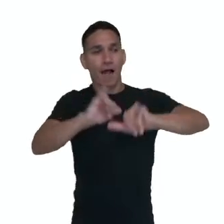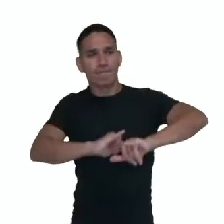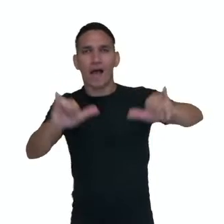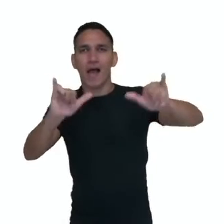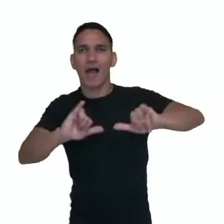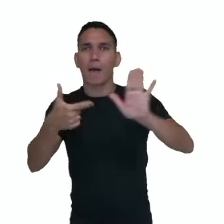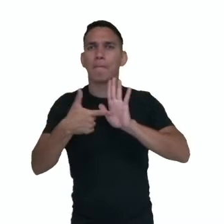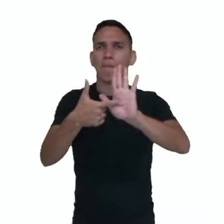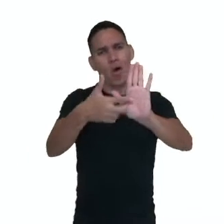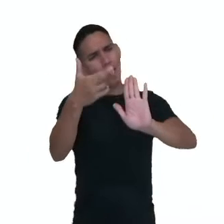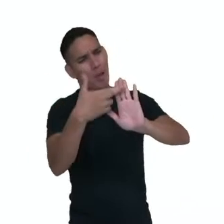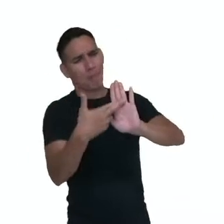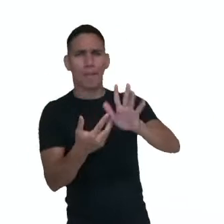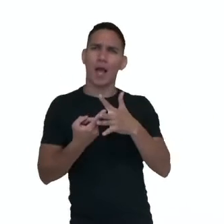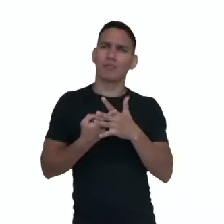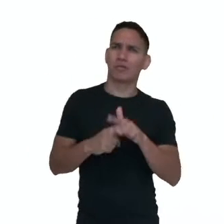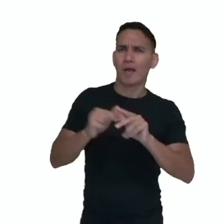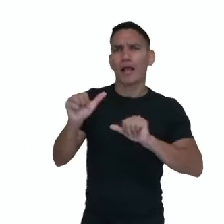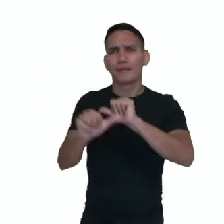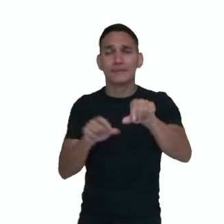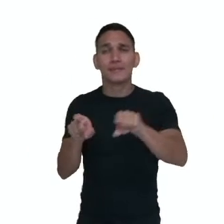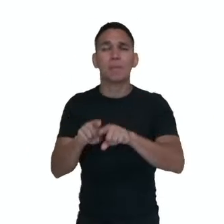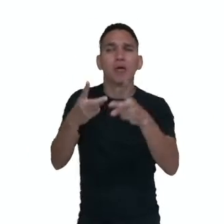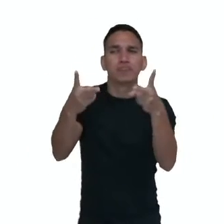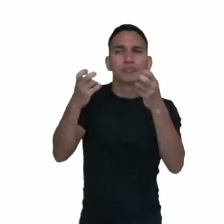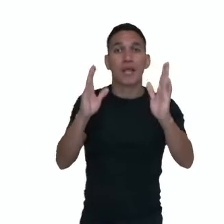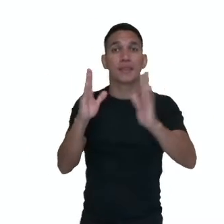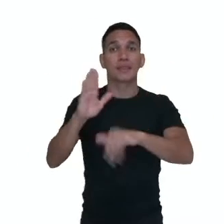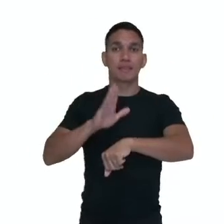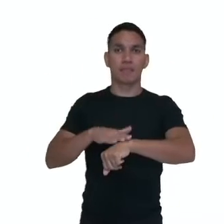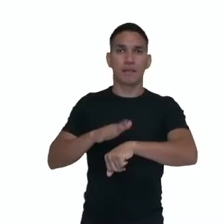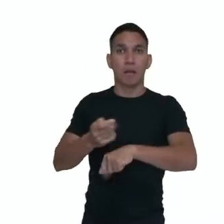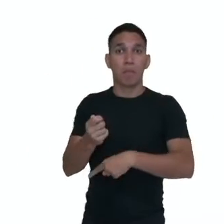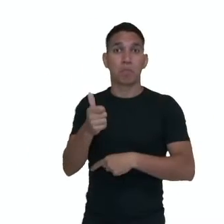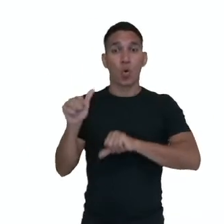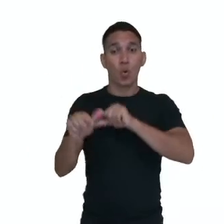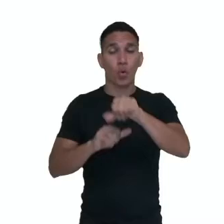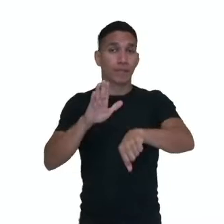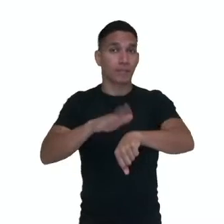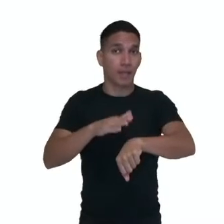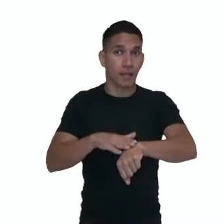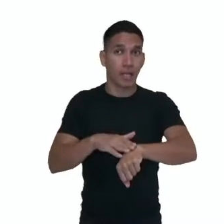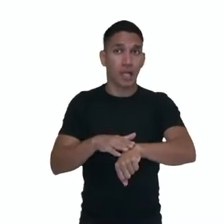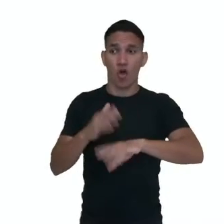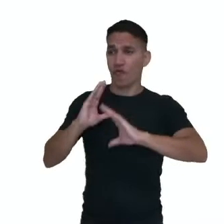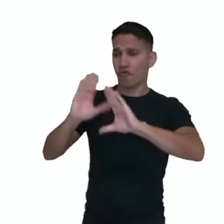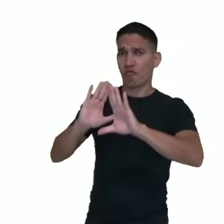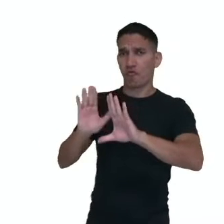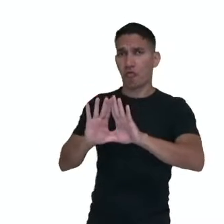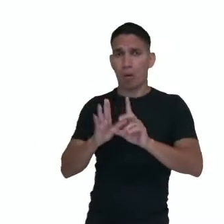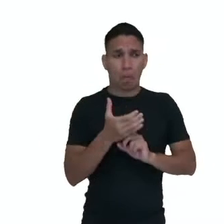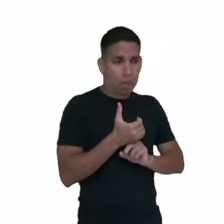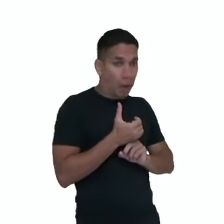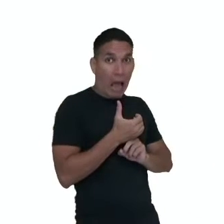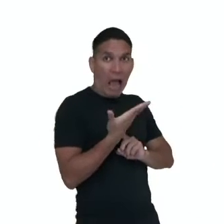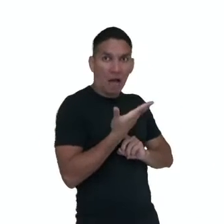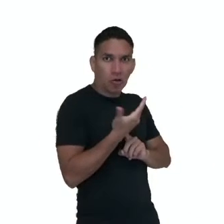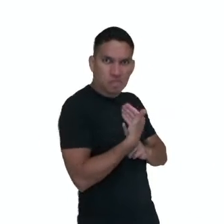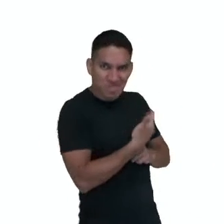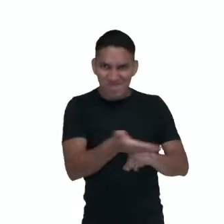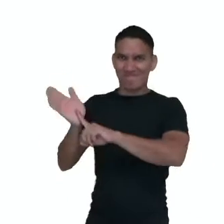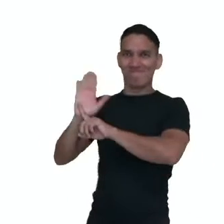das regras e previsão temporal. Em pouco tempo, o voleibol deixou o anonimato para tornar-se um